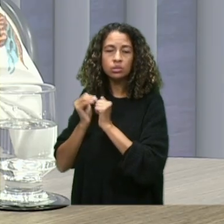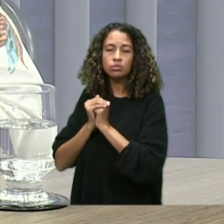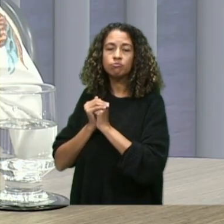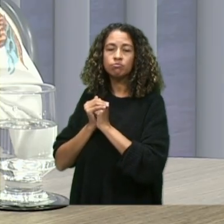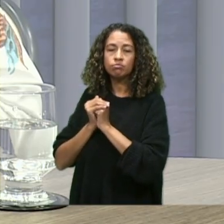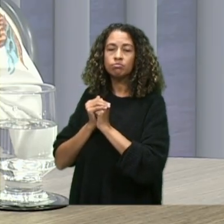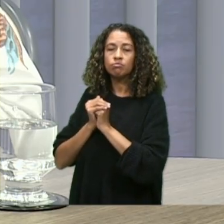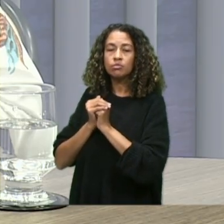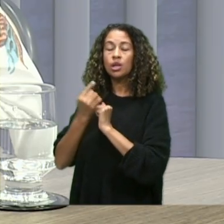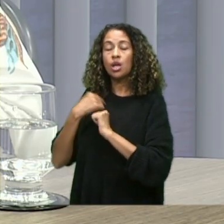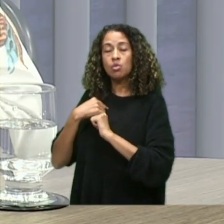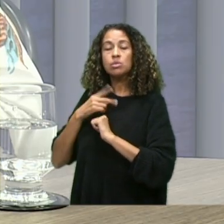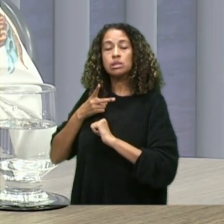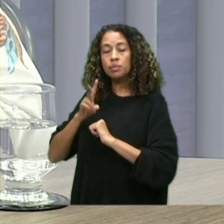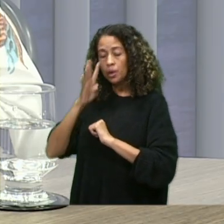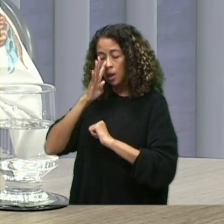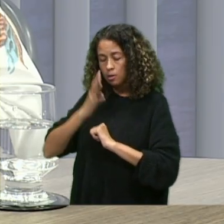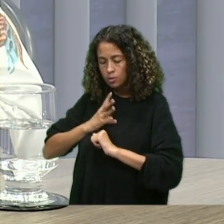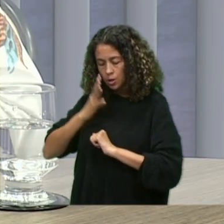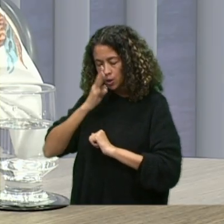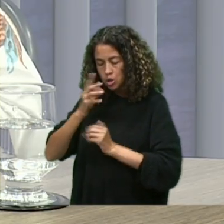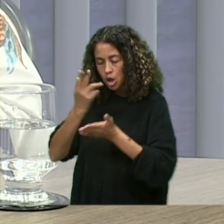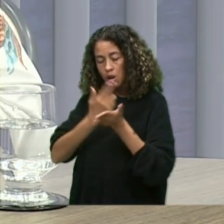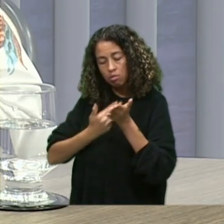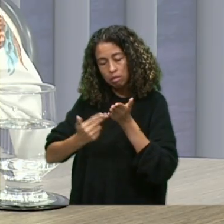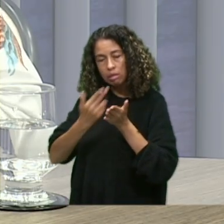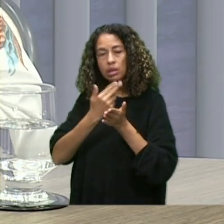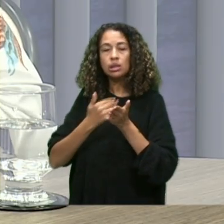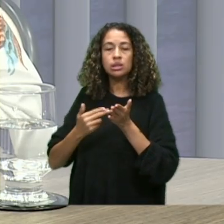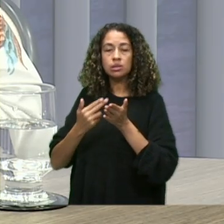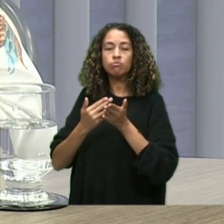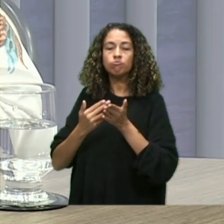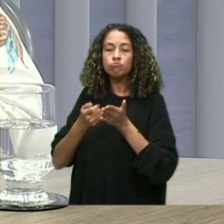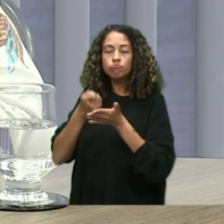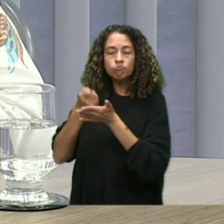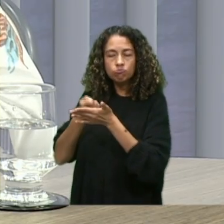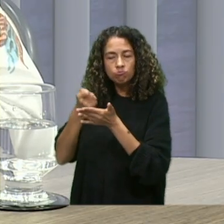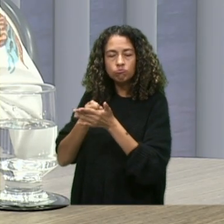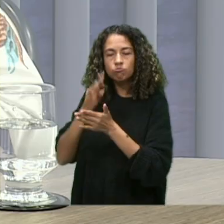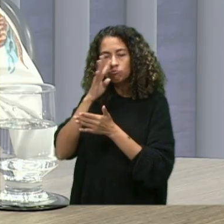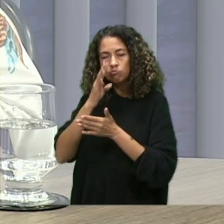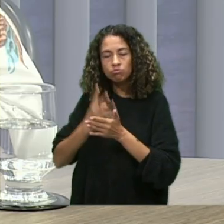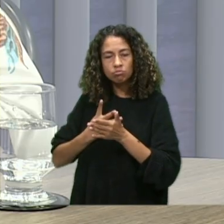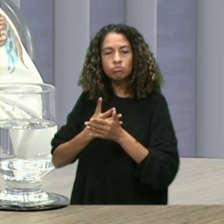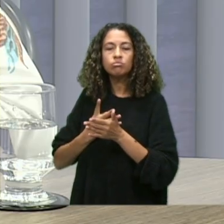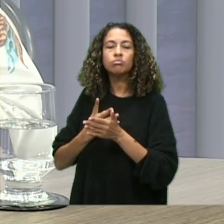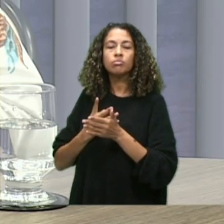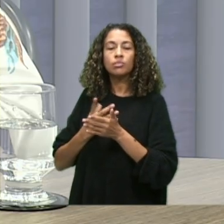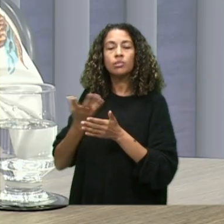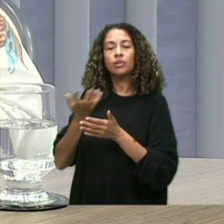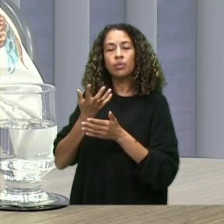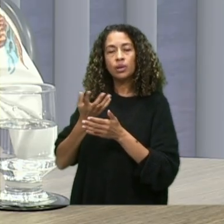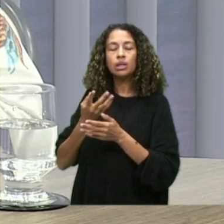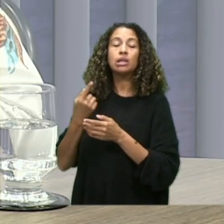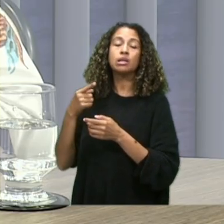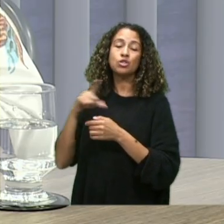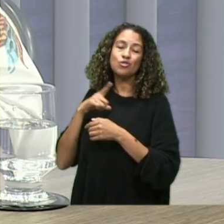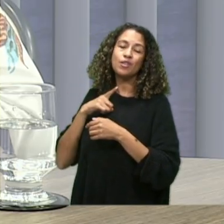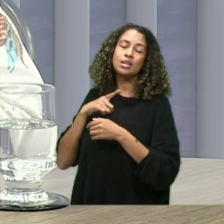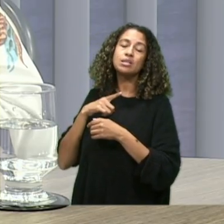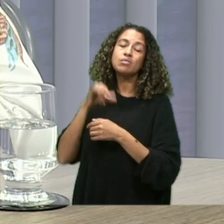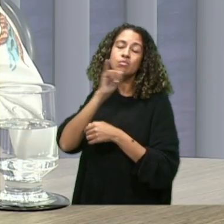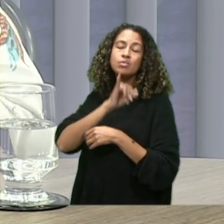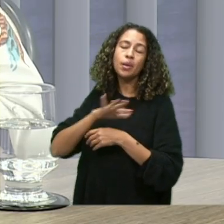crítica nas ilustrações, então me meti muito nas ilustrações. Queria que ele fosse leve,